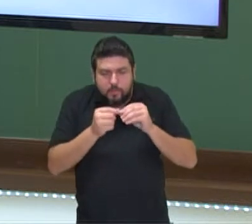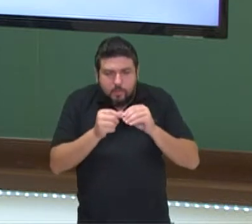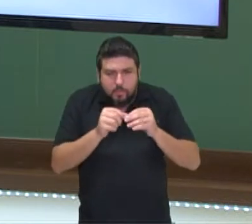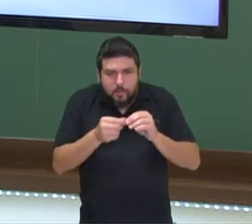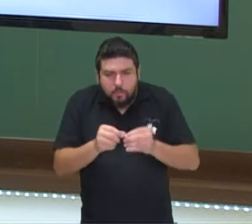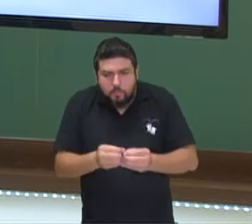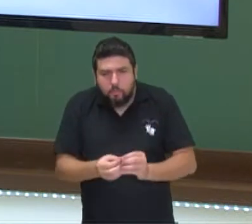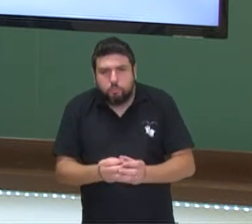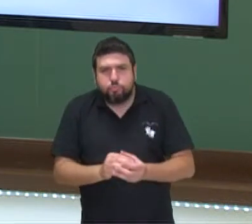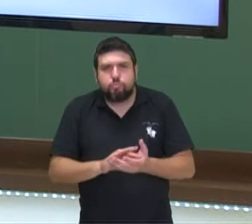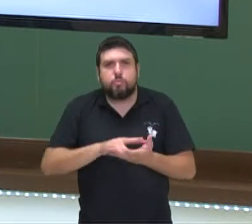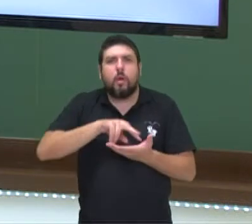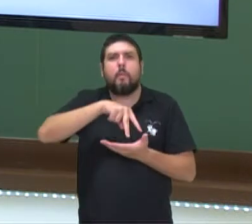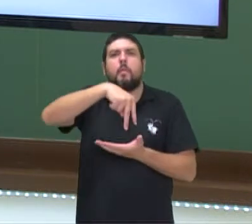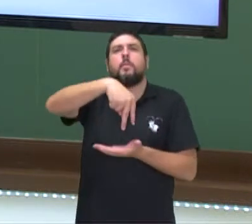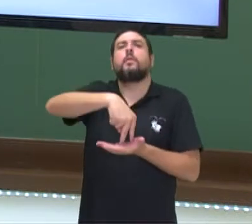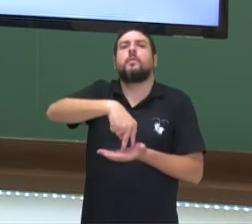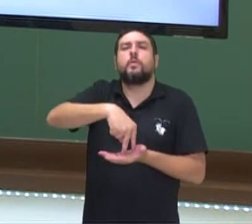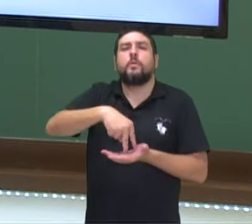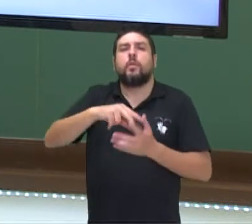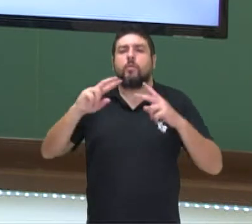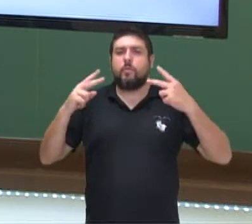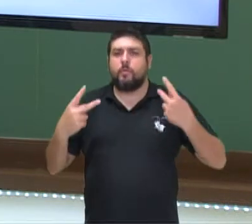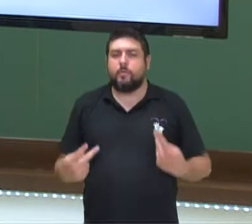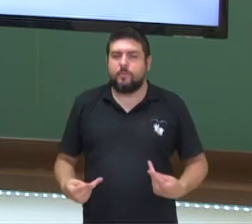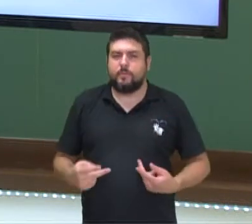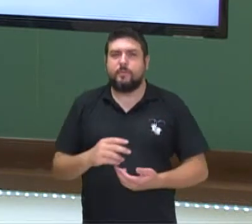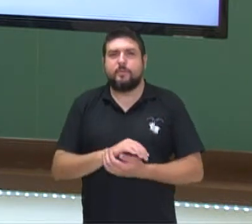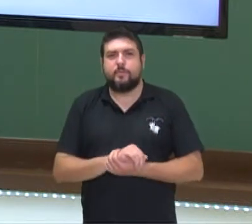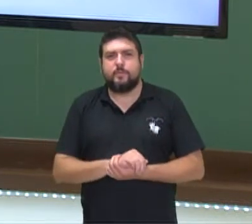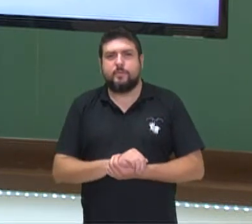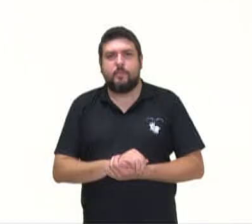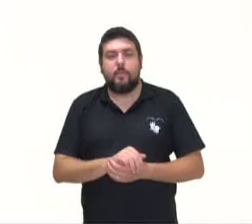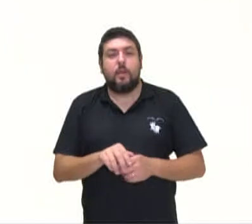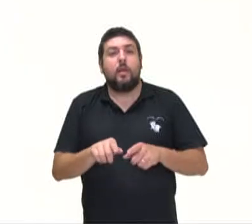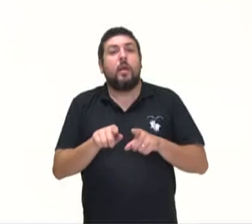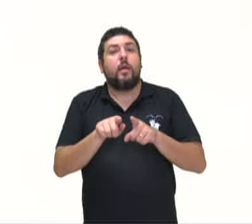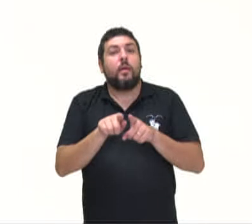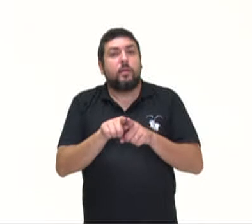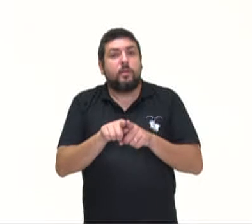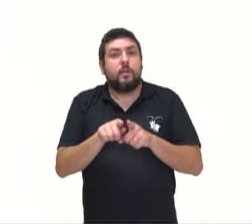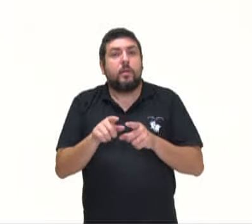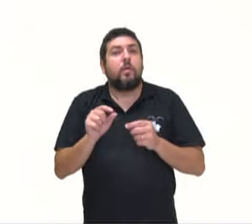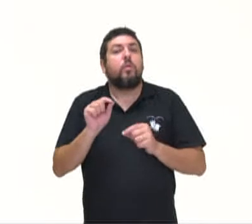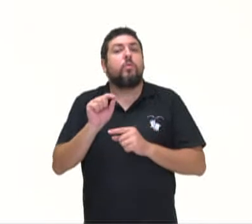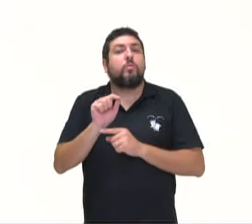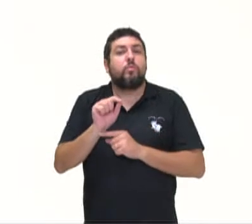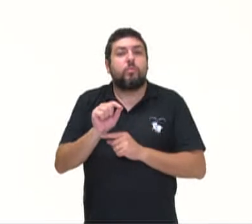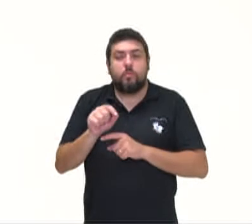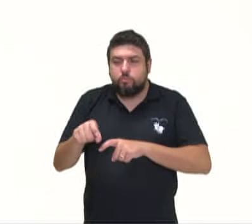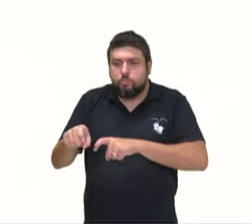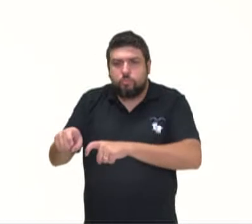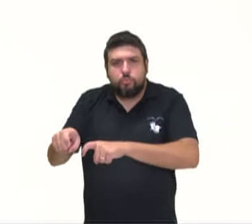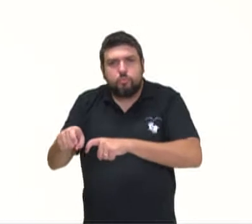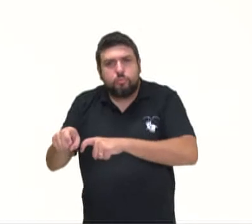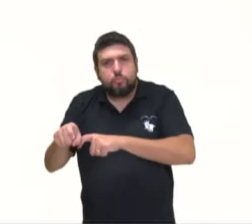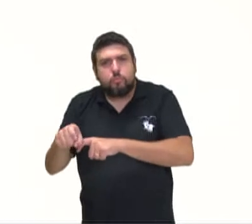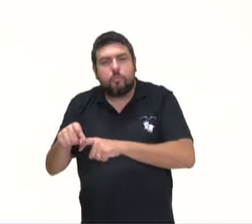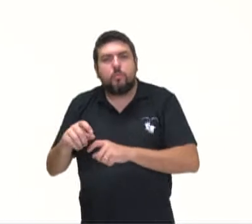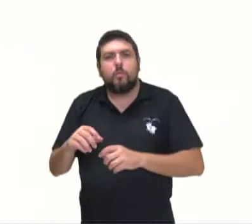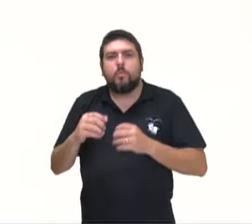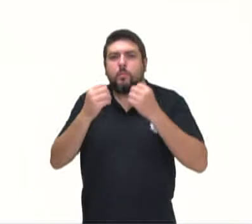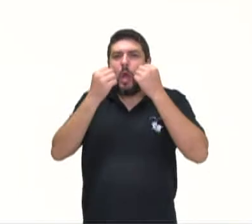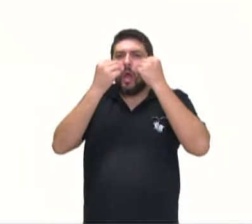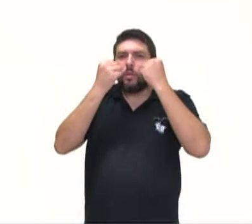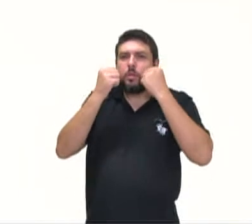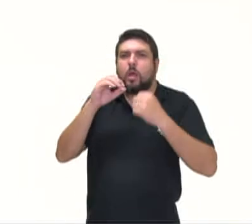aí do surgimento do homem. Além do milho, vão cultuar cacau, para, né, o chocolate é originário